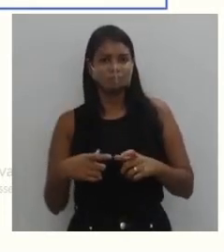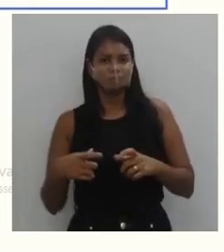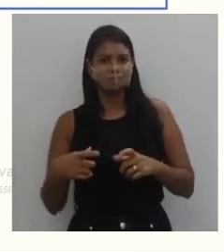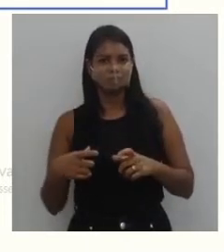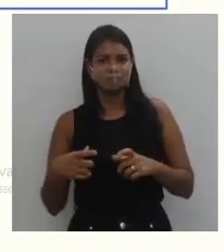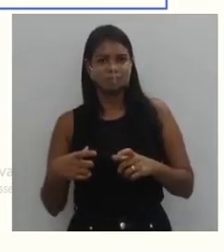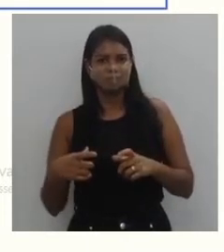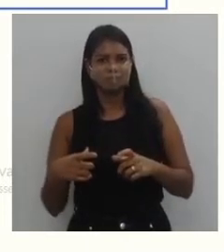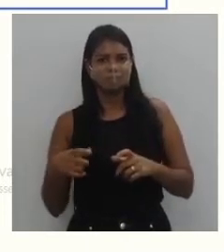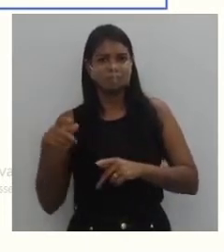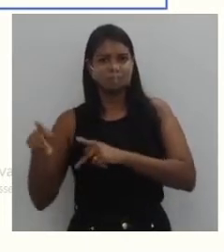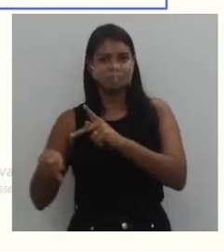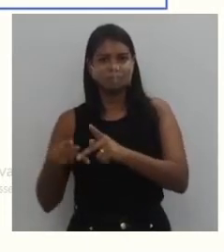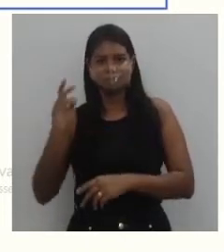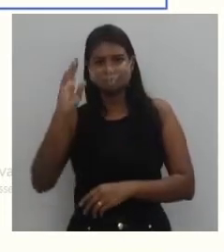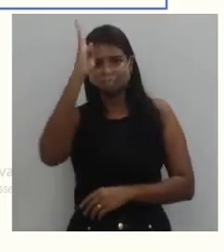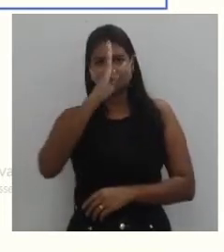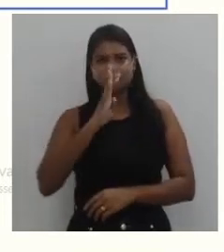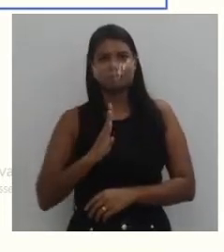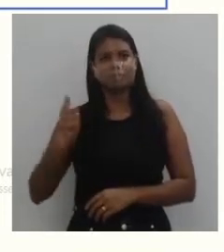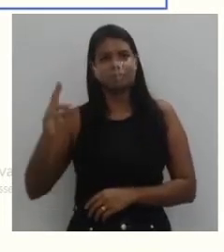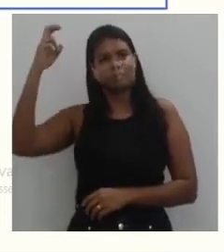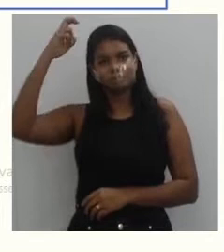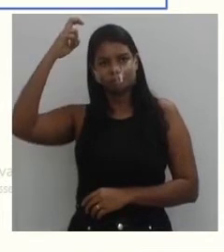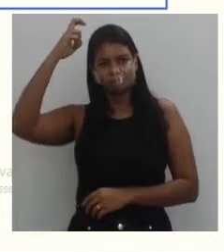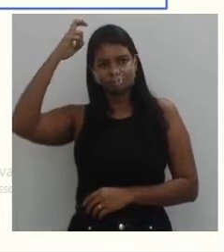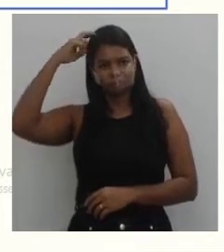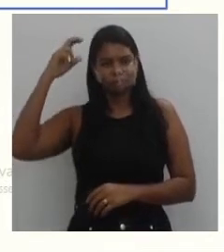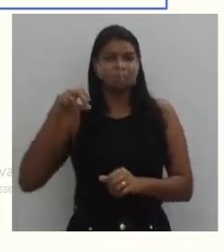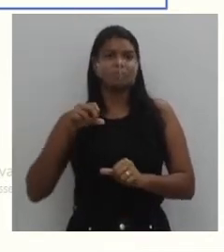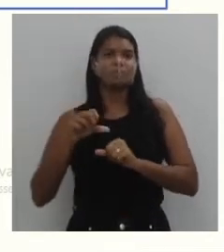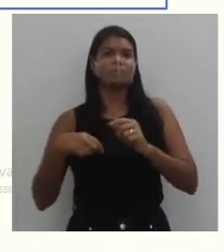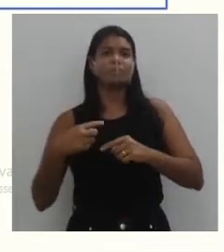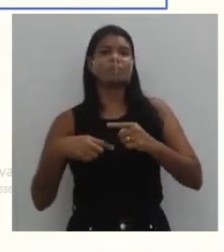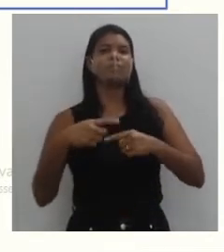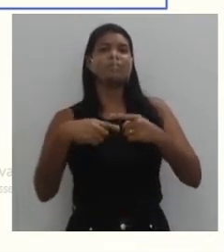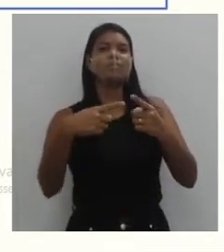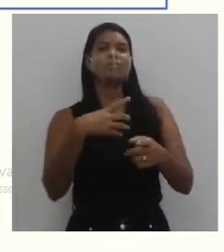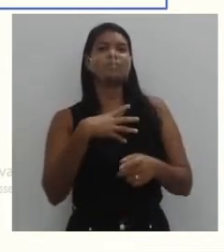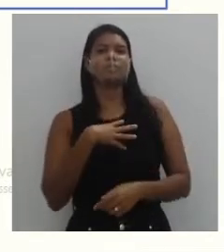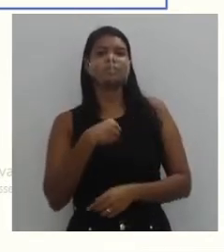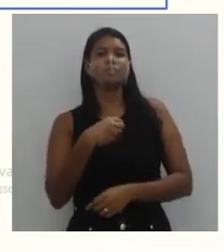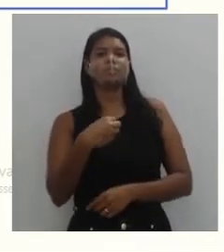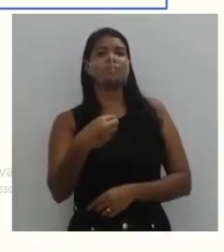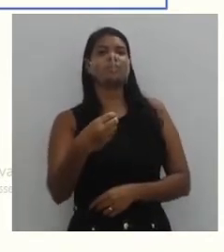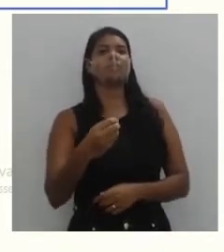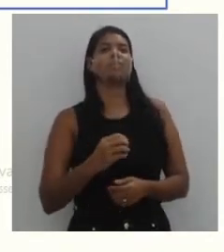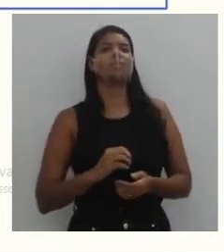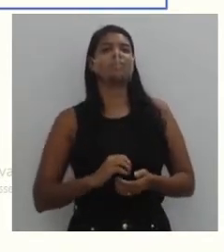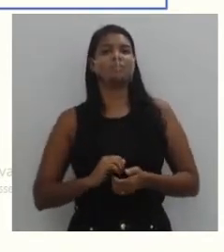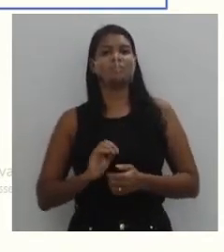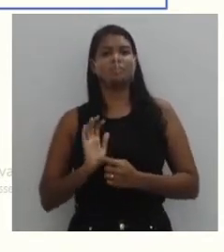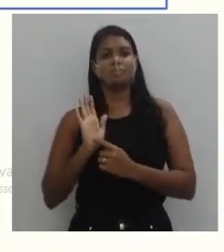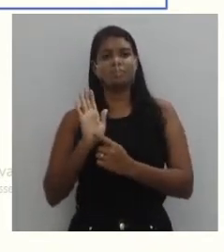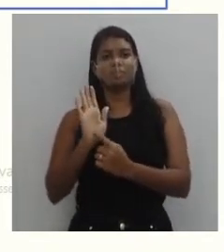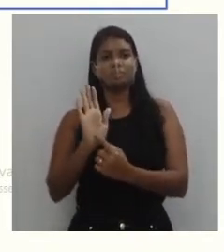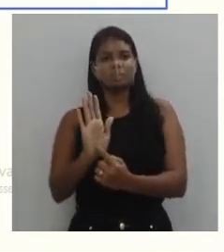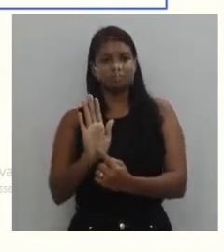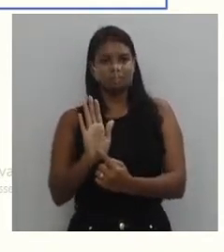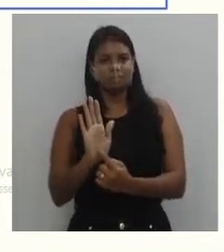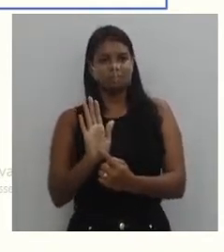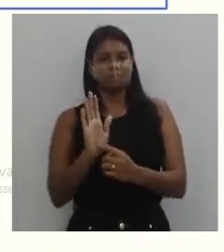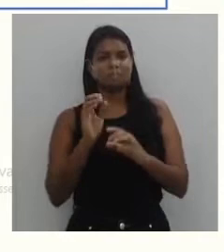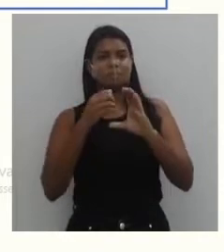comunidade, no nosso caso, o Brasil, pois a cultura é transmitida de geração em geração e